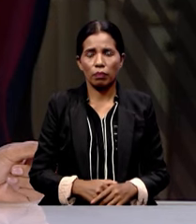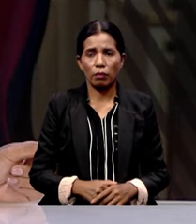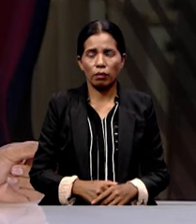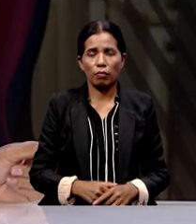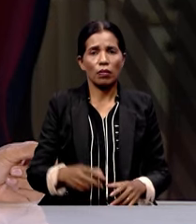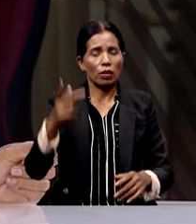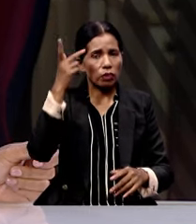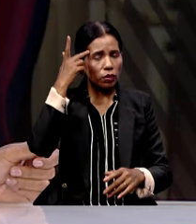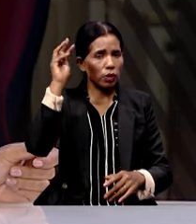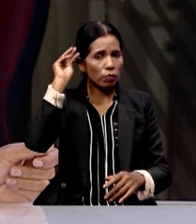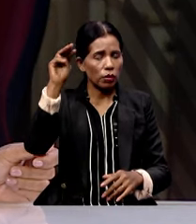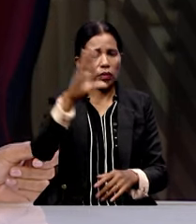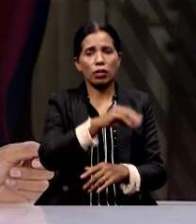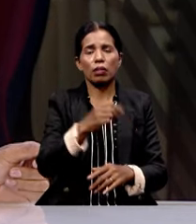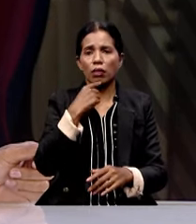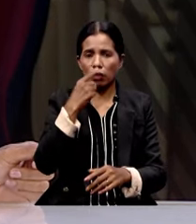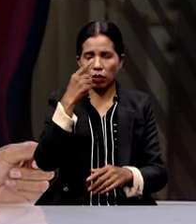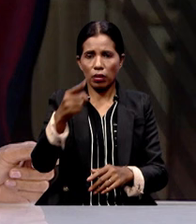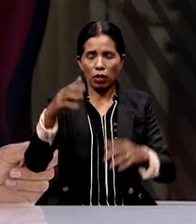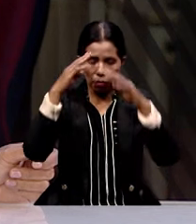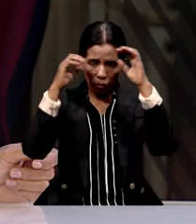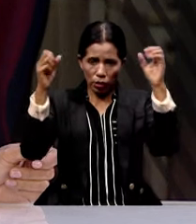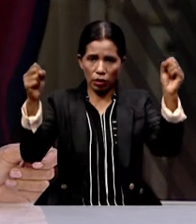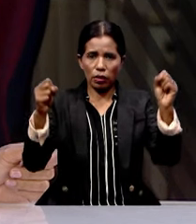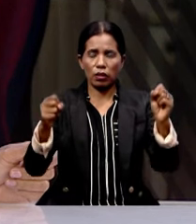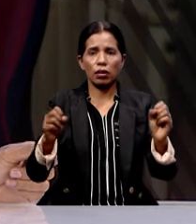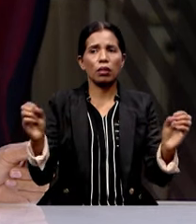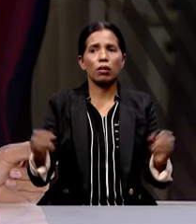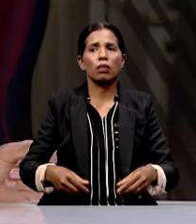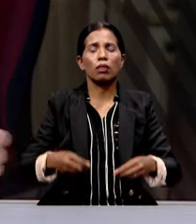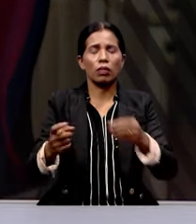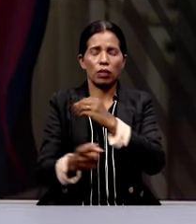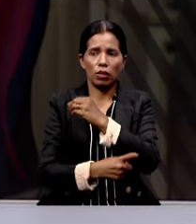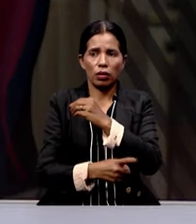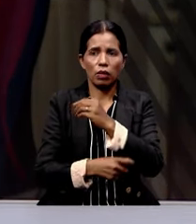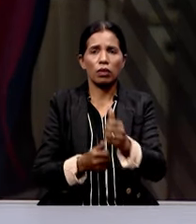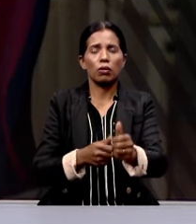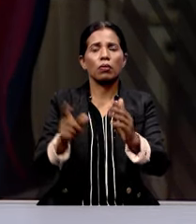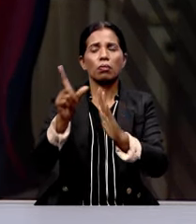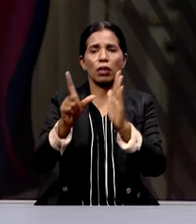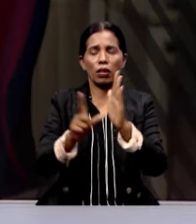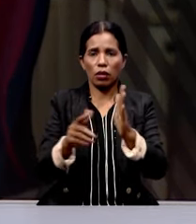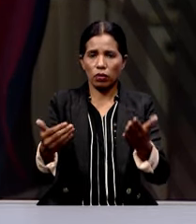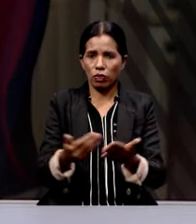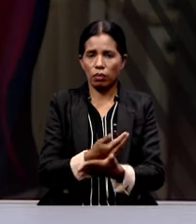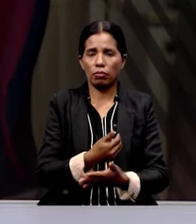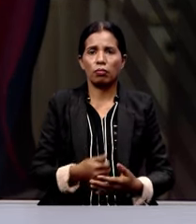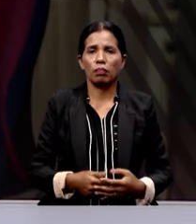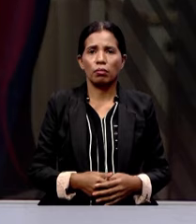Vice-ministro Fortalecimento Institucional Hateteng, Presidente da República, indulta condenada a Sira Bajeia Belifon.